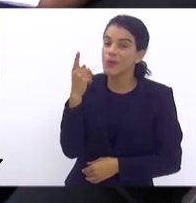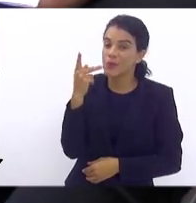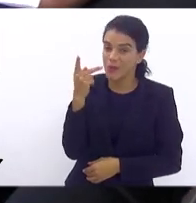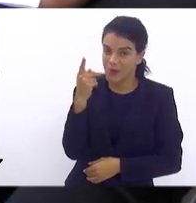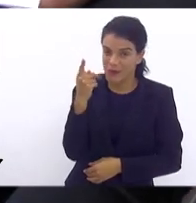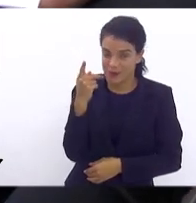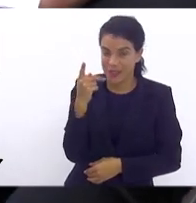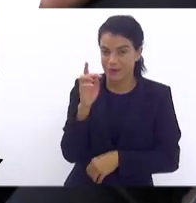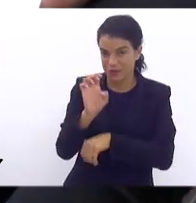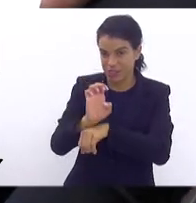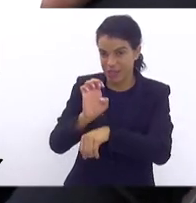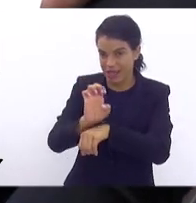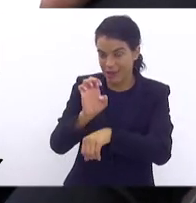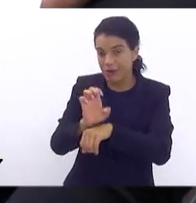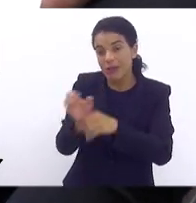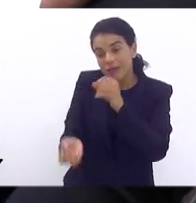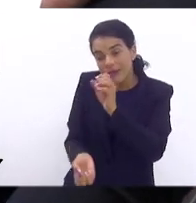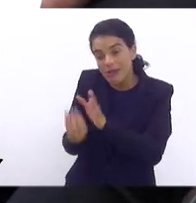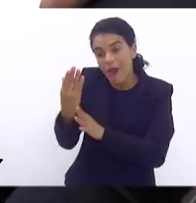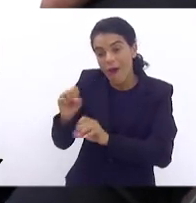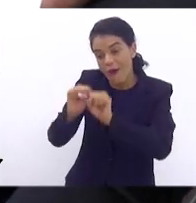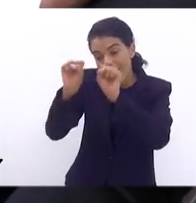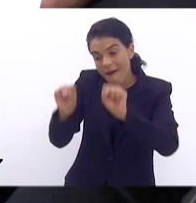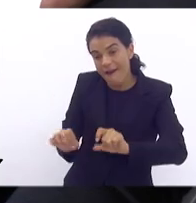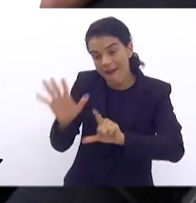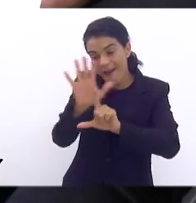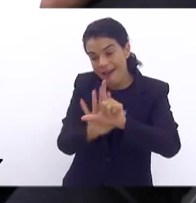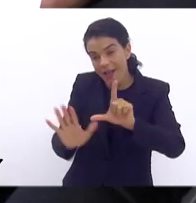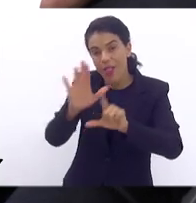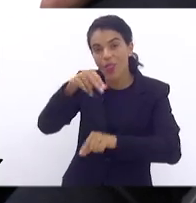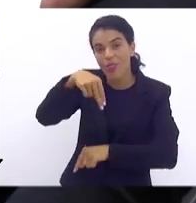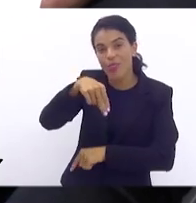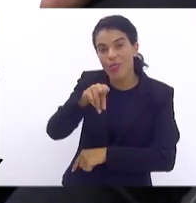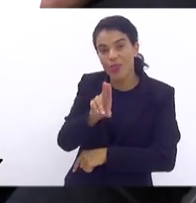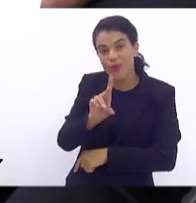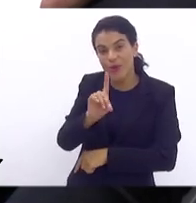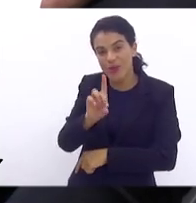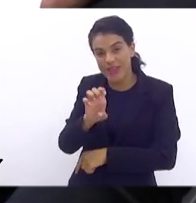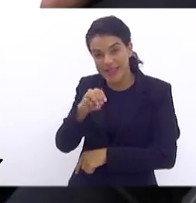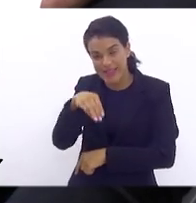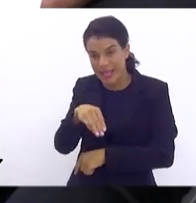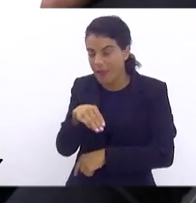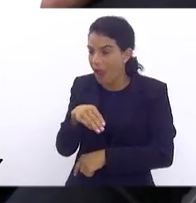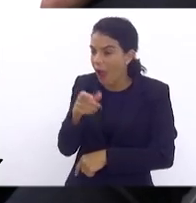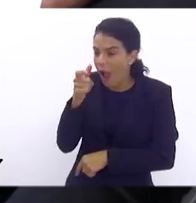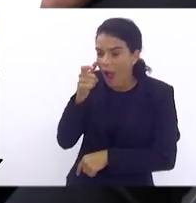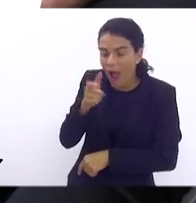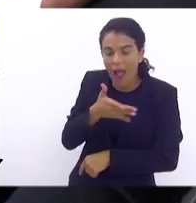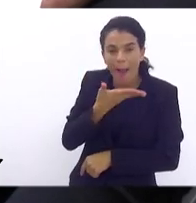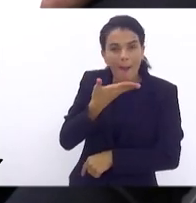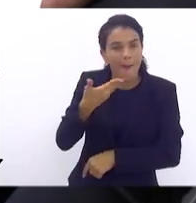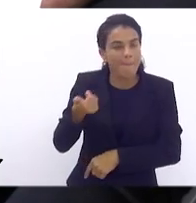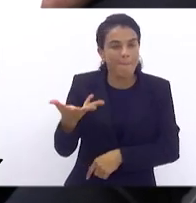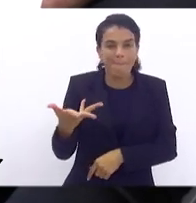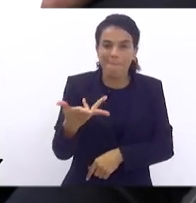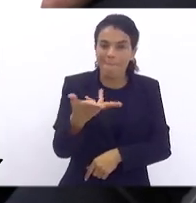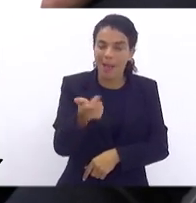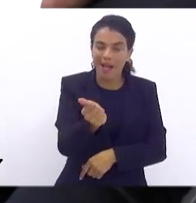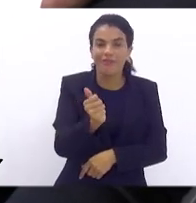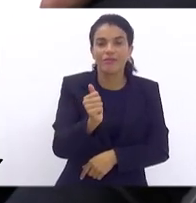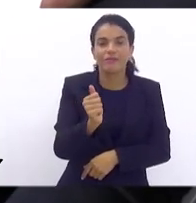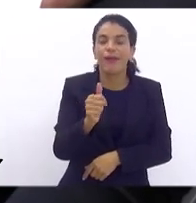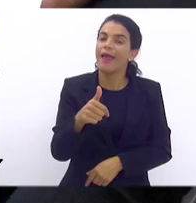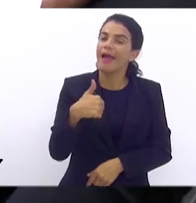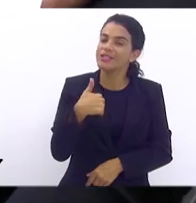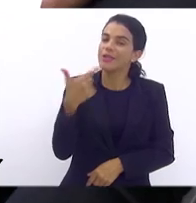que criou um sistema específico para o nudem do Ceará que a gente se achou assim excelente E